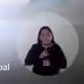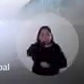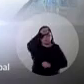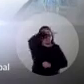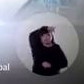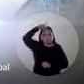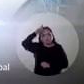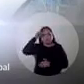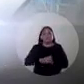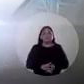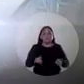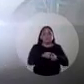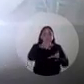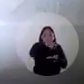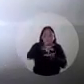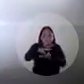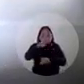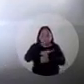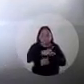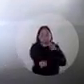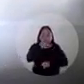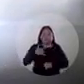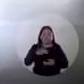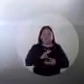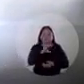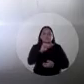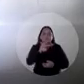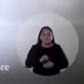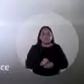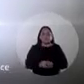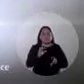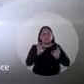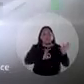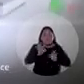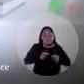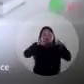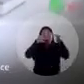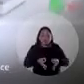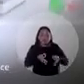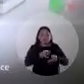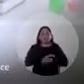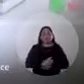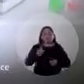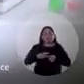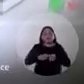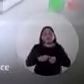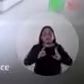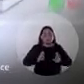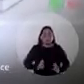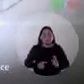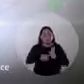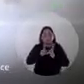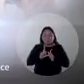o Hospital Municipal e o Centro de Atenção Integral à Saúde. Deixar a rede preparada para fazer